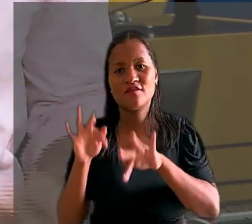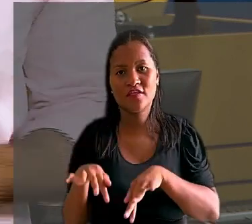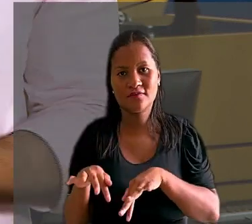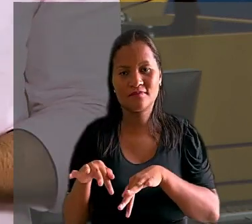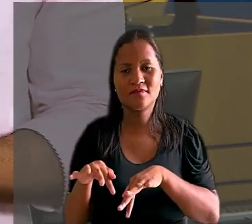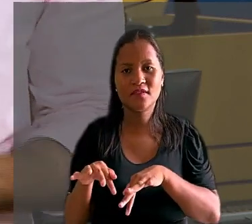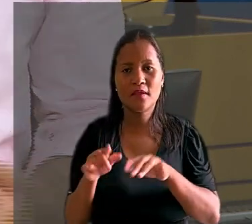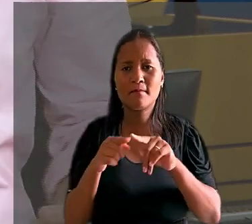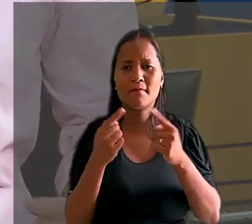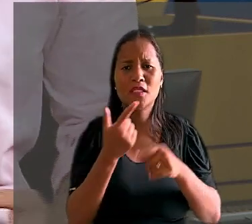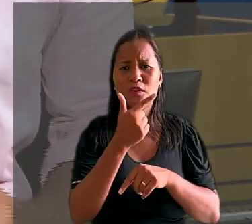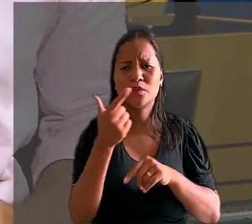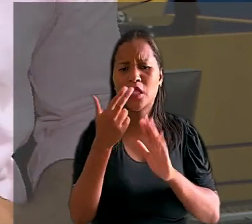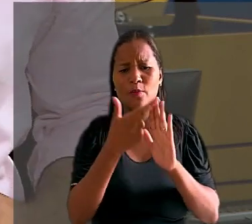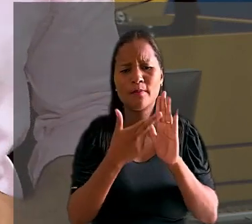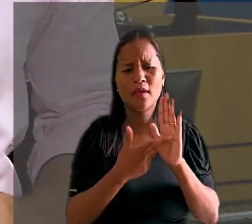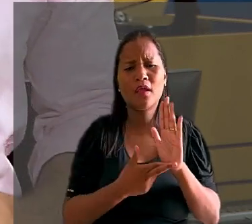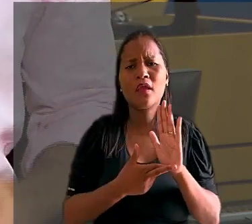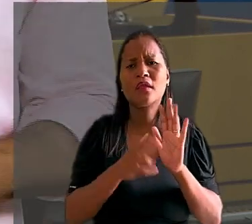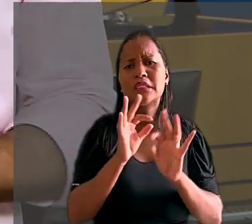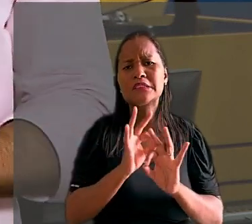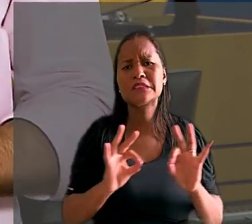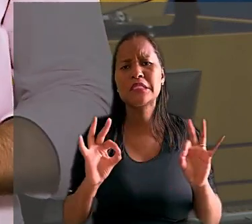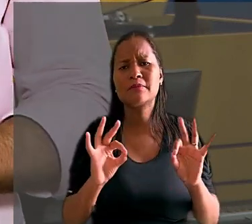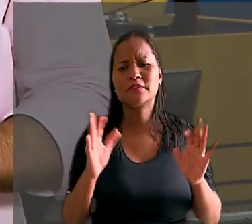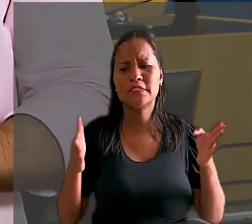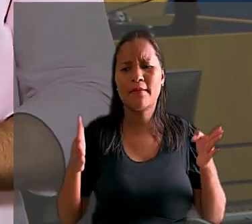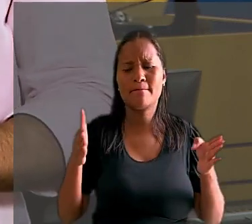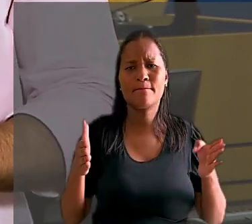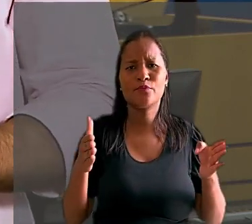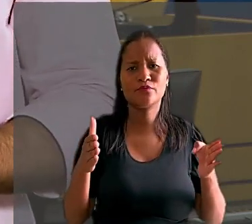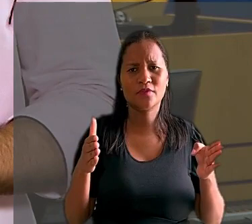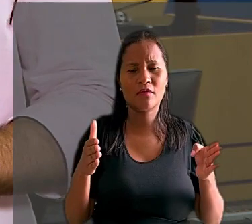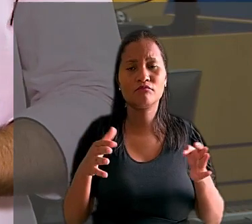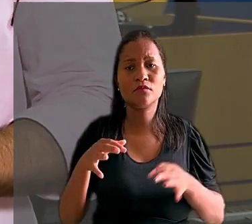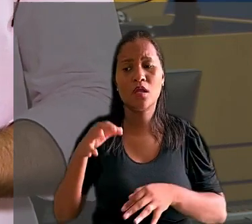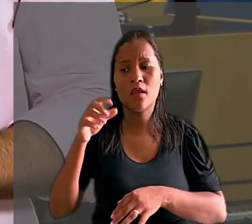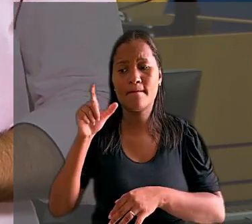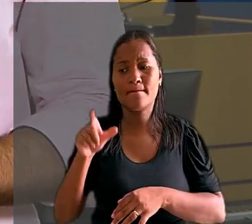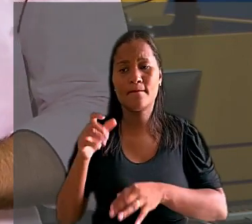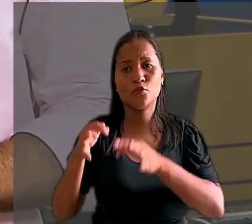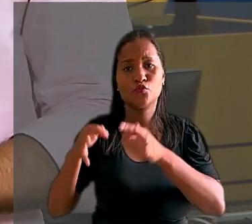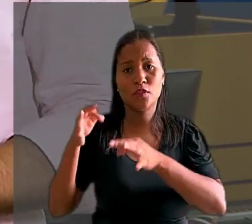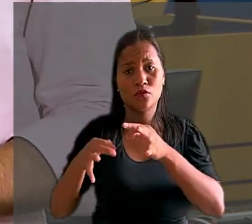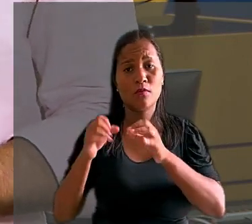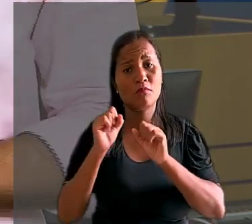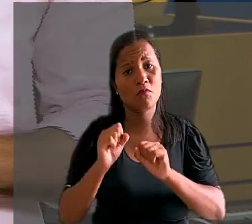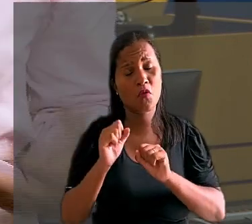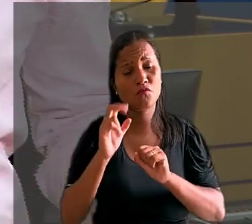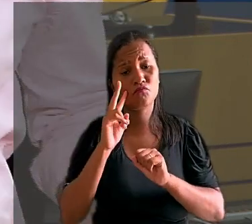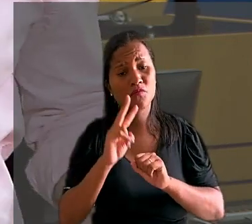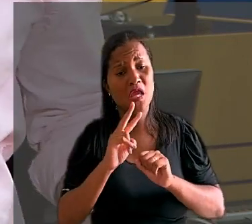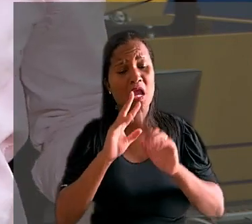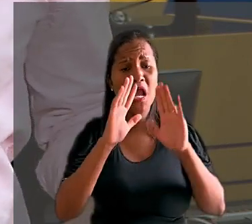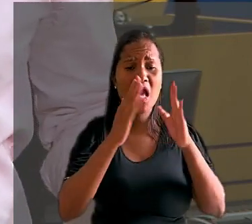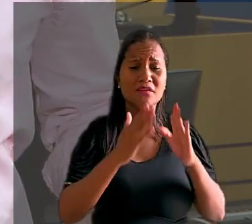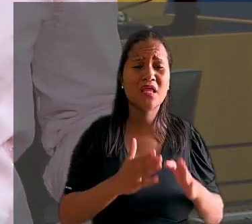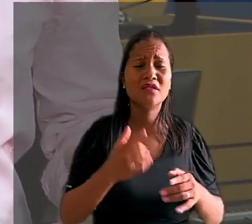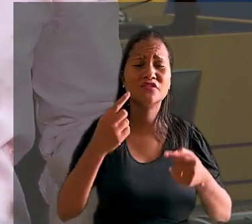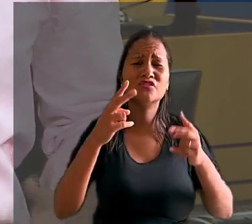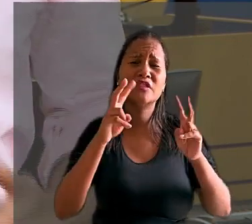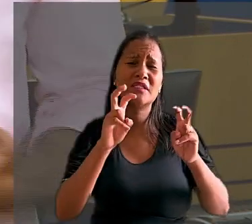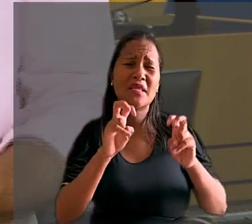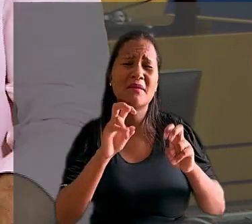regra simples do prazo de julgamento. O julgador pode se deparar com a análise de temas que exigem debates mais complexos,